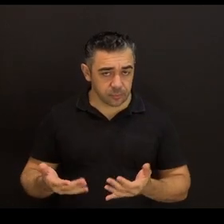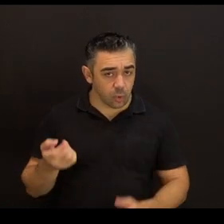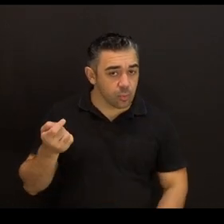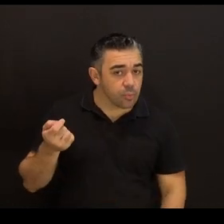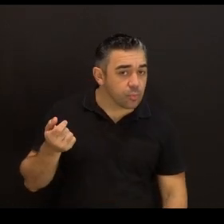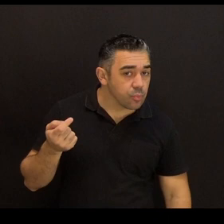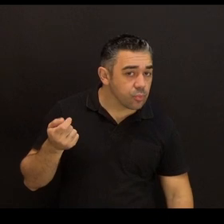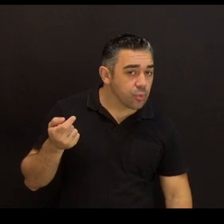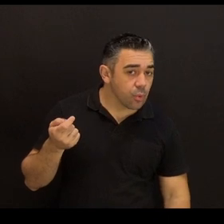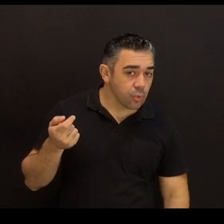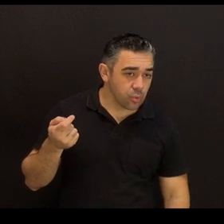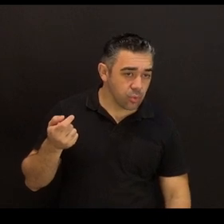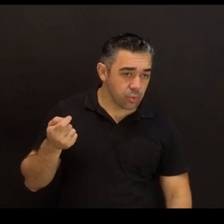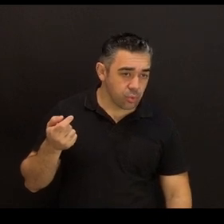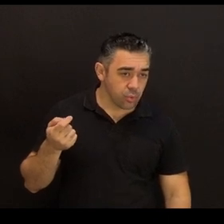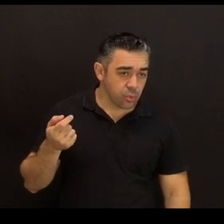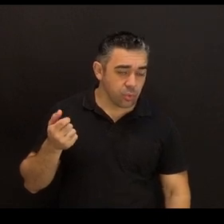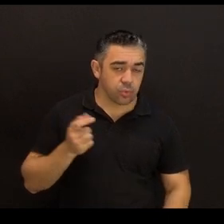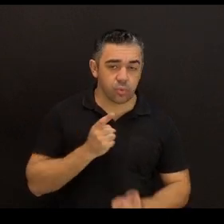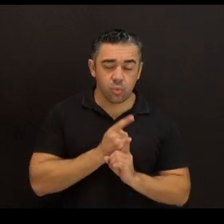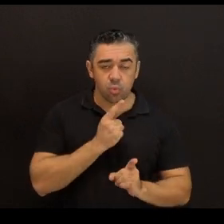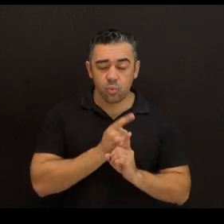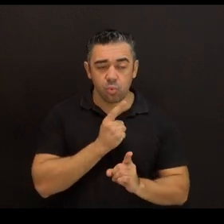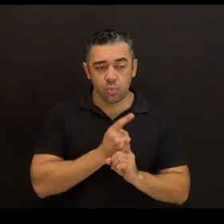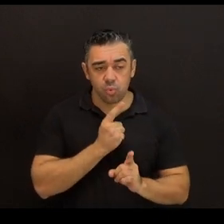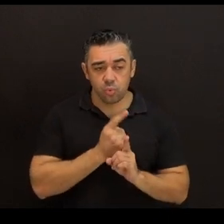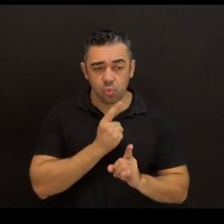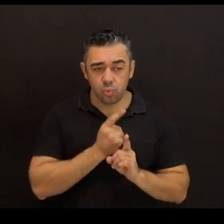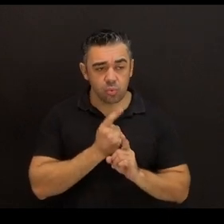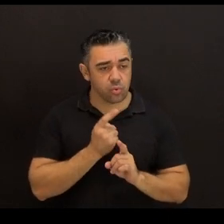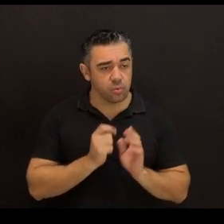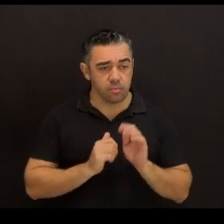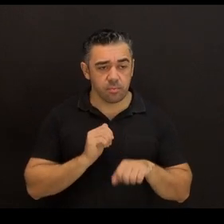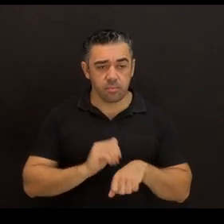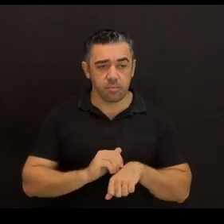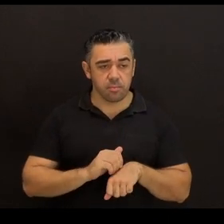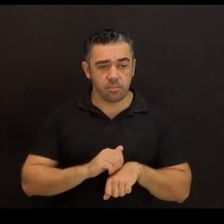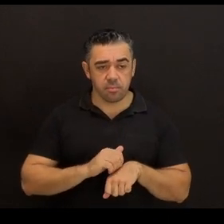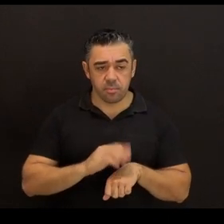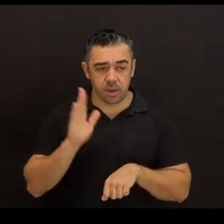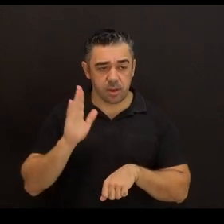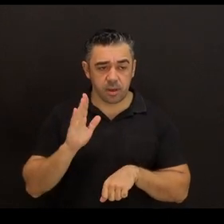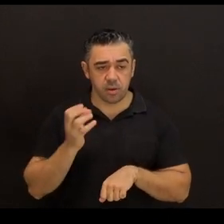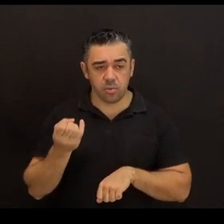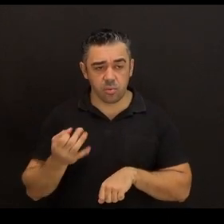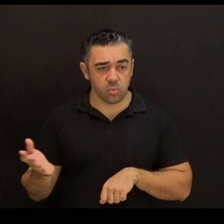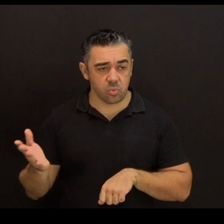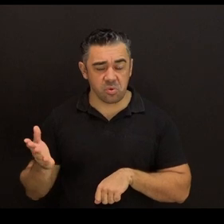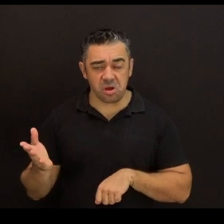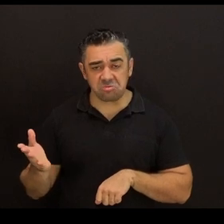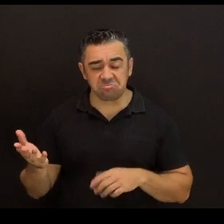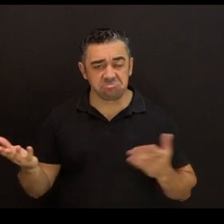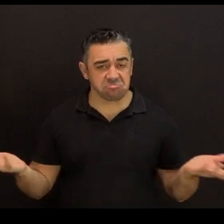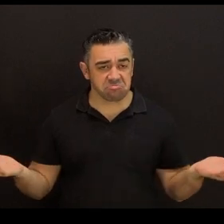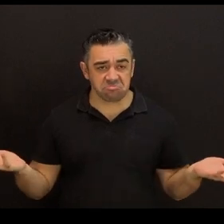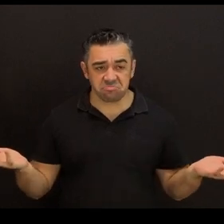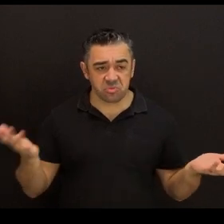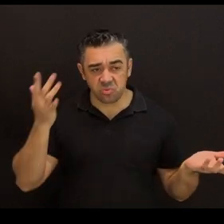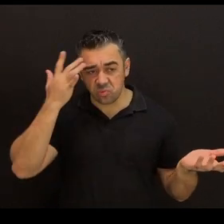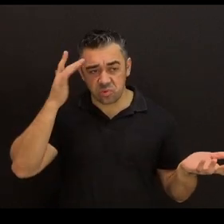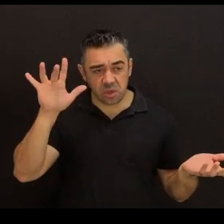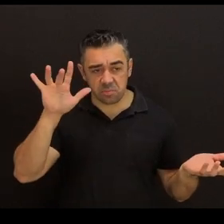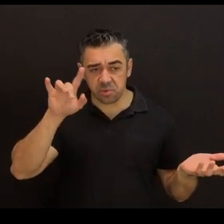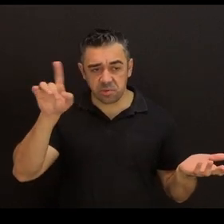uma parte daquilo que a gente encontrou o quanto pode ter sido desviado nós não temos nem menção